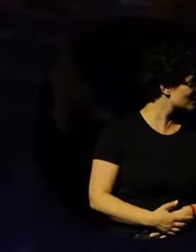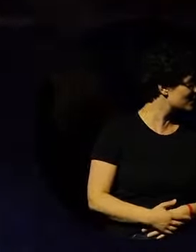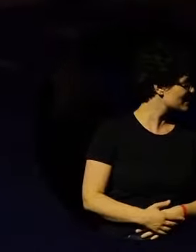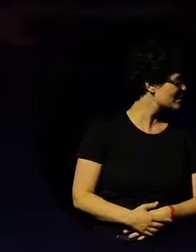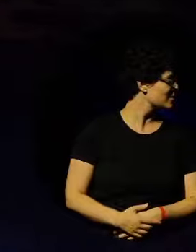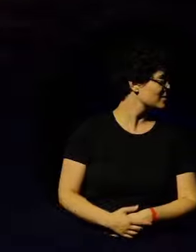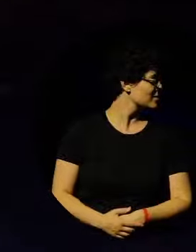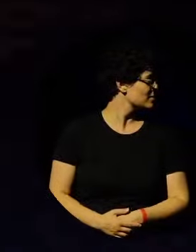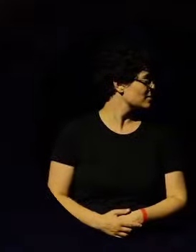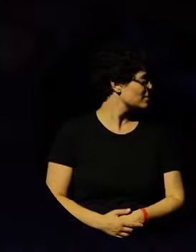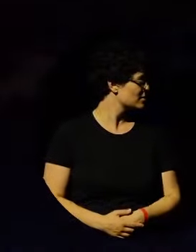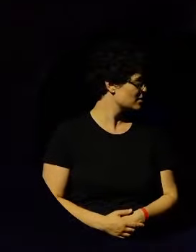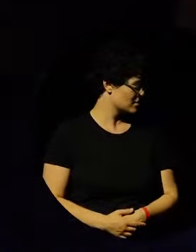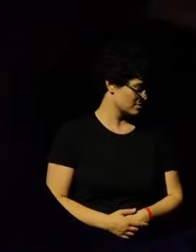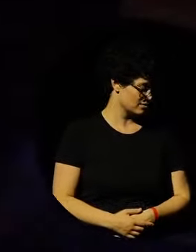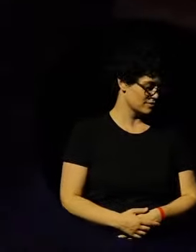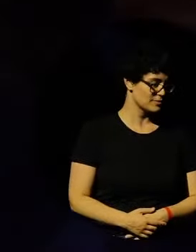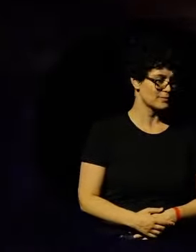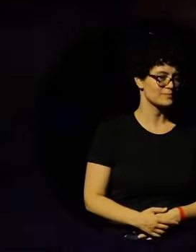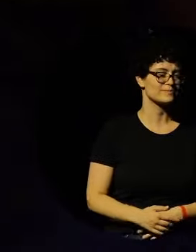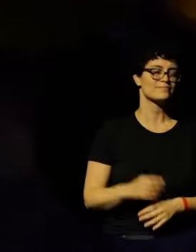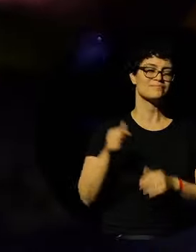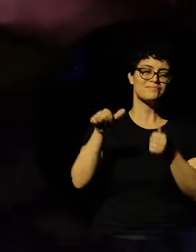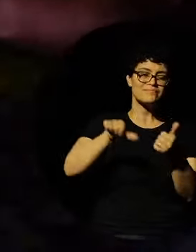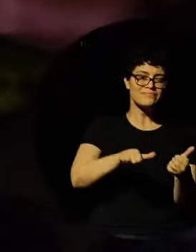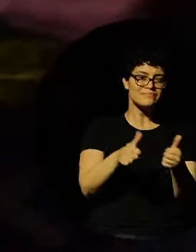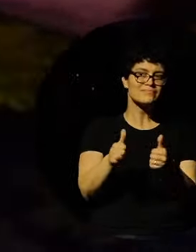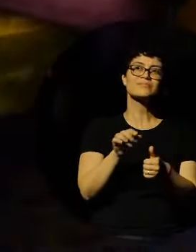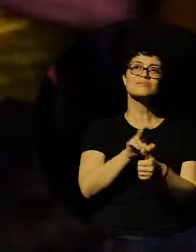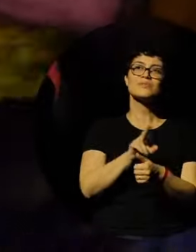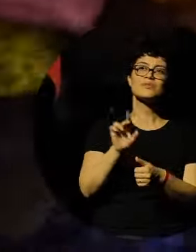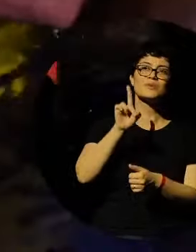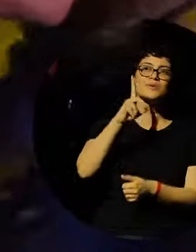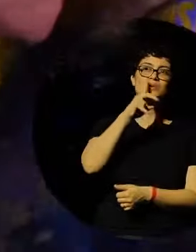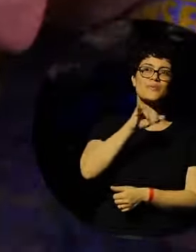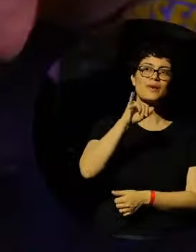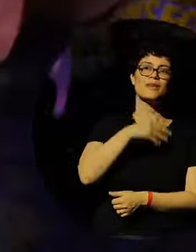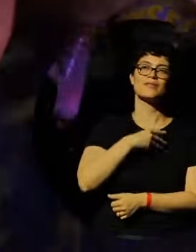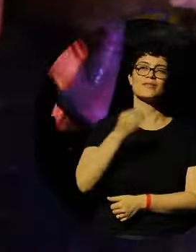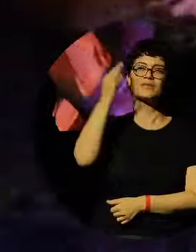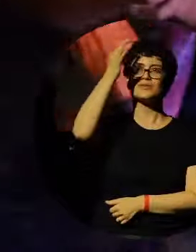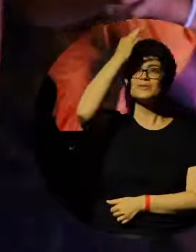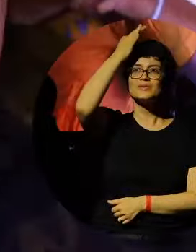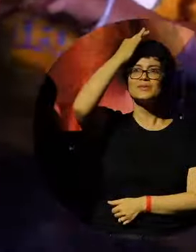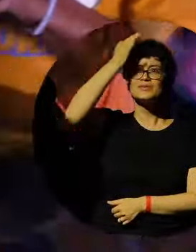Thank you.